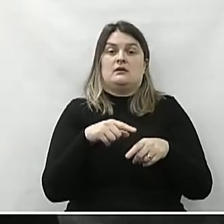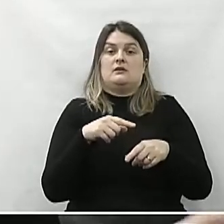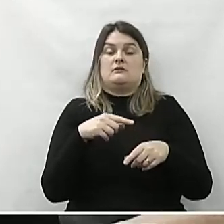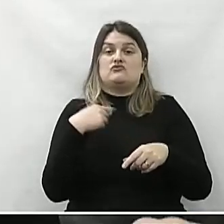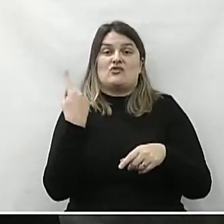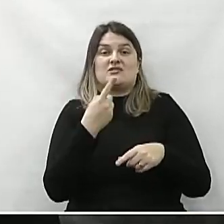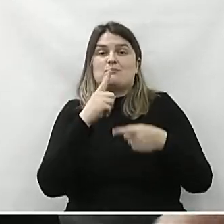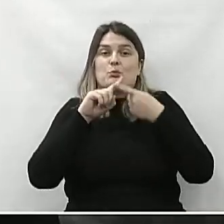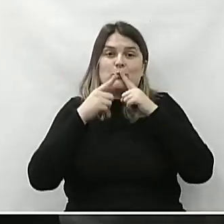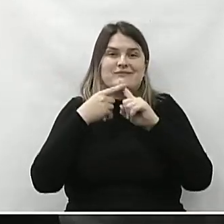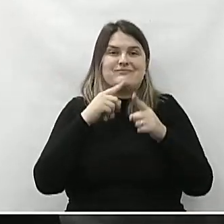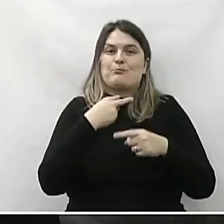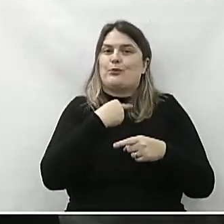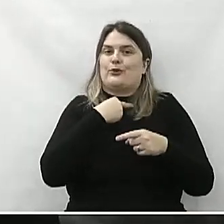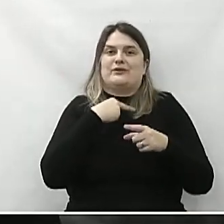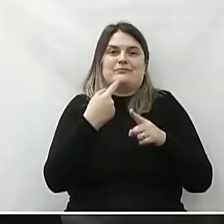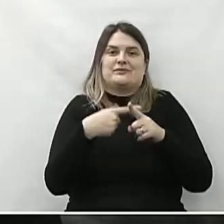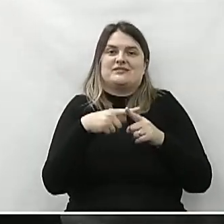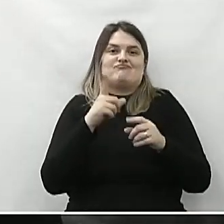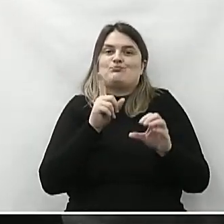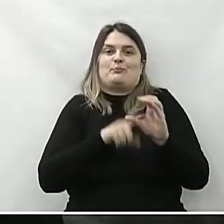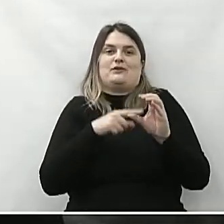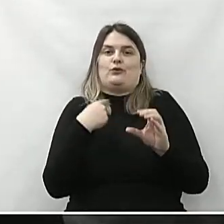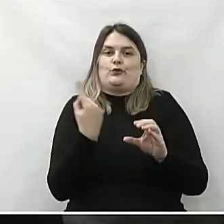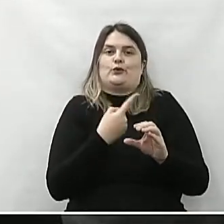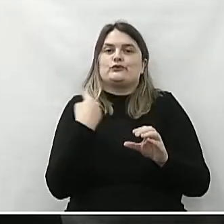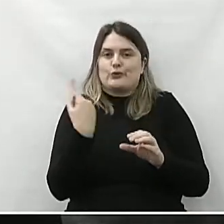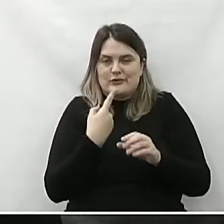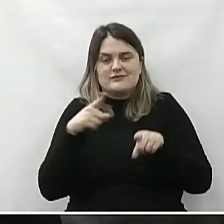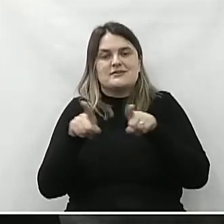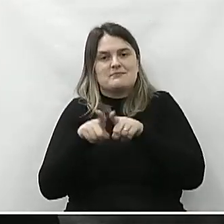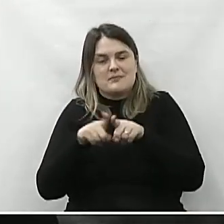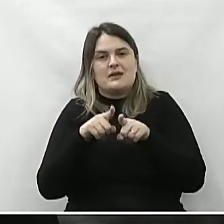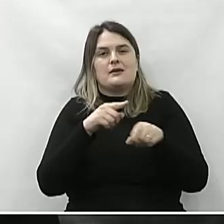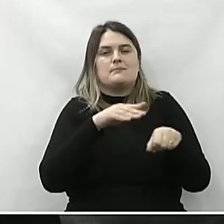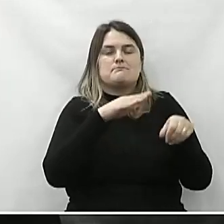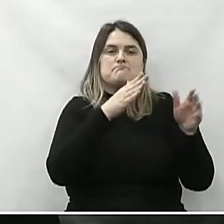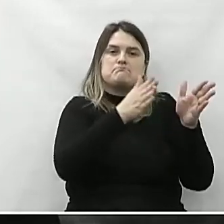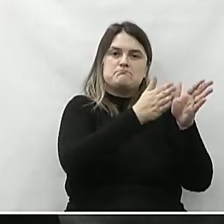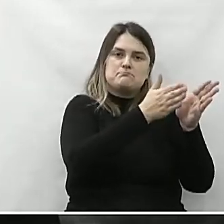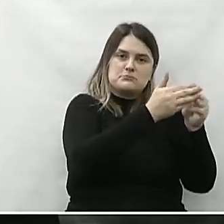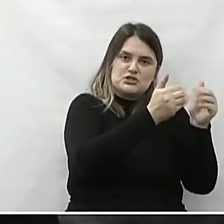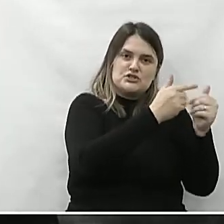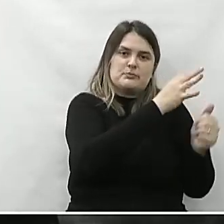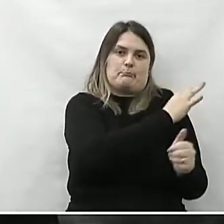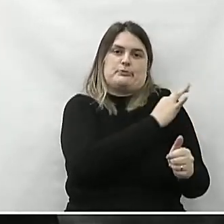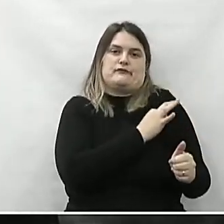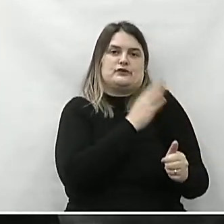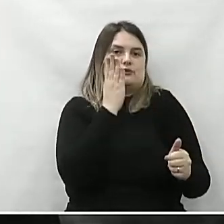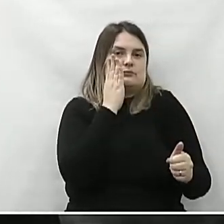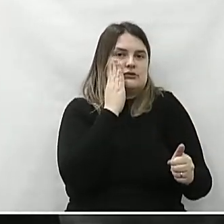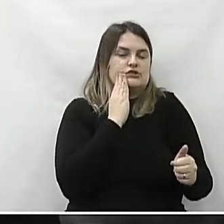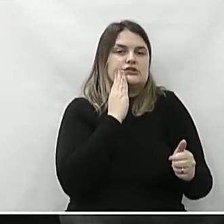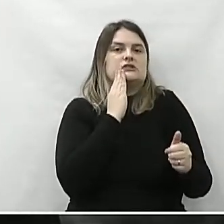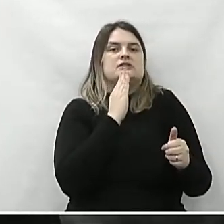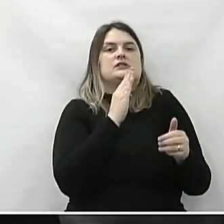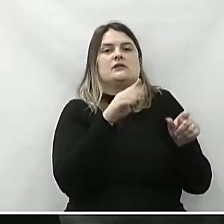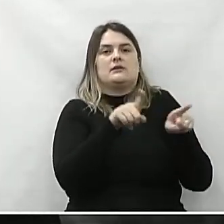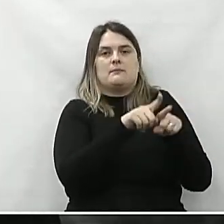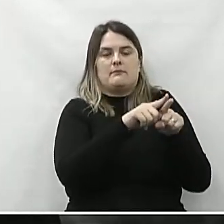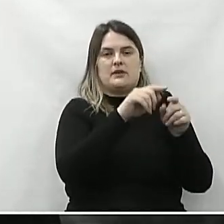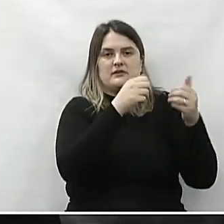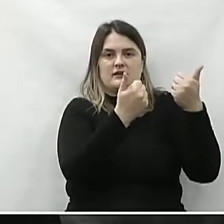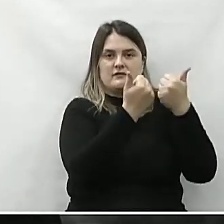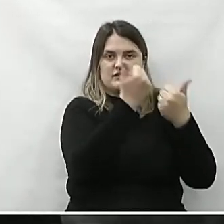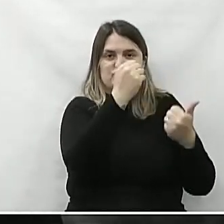prometer porque muita coisa não depende da gente também tem que correr atrás do prefeito parabenizar também né Prefeito Bacher ou Jairo